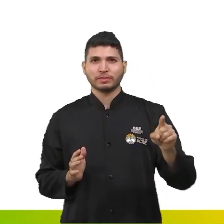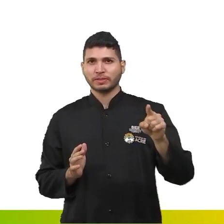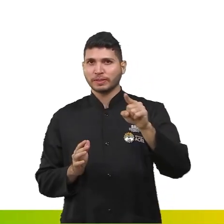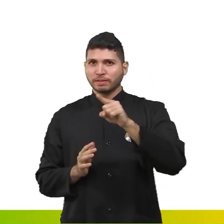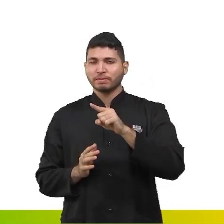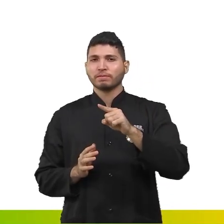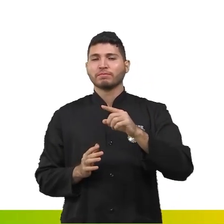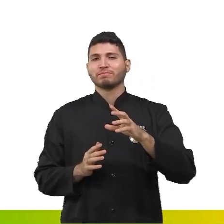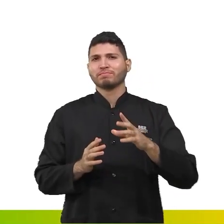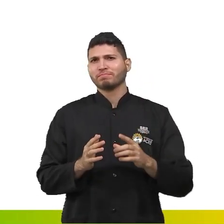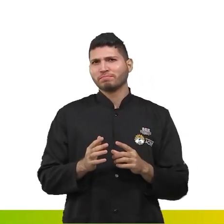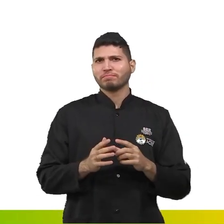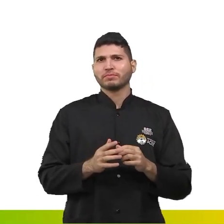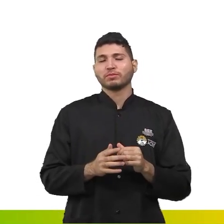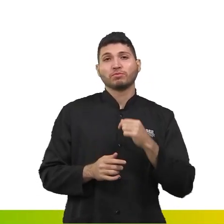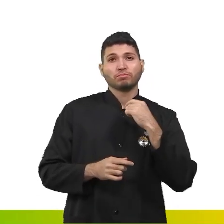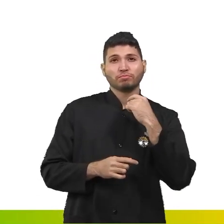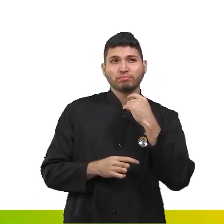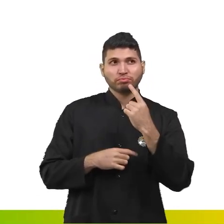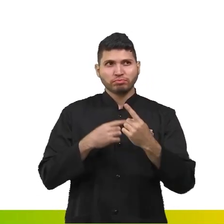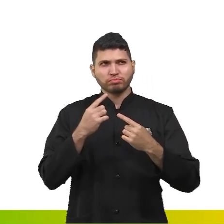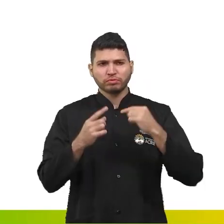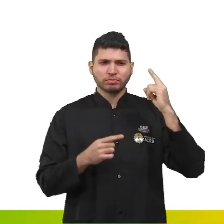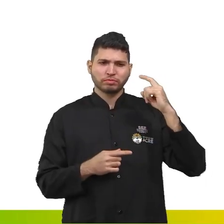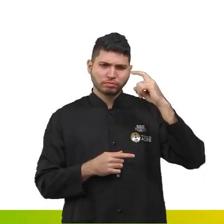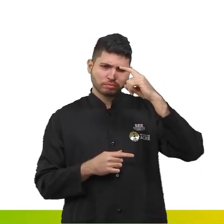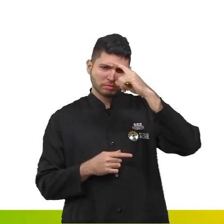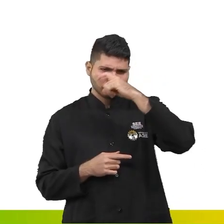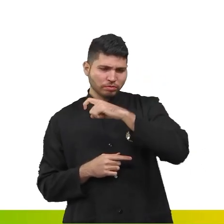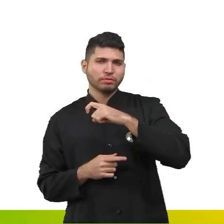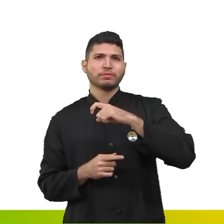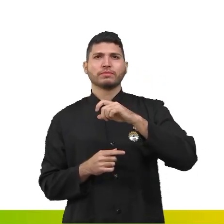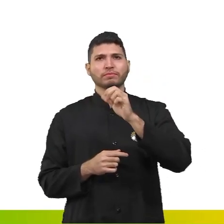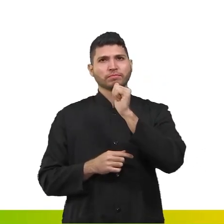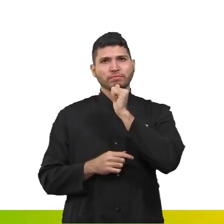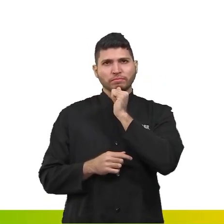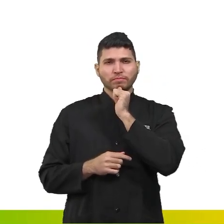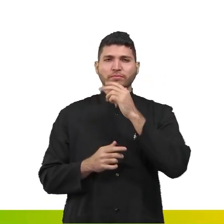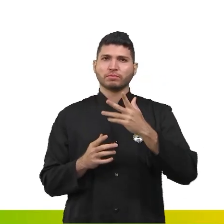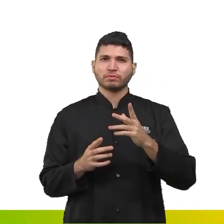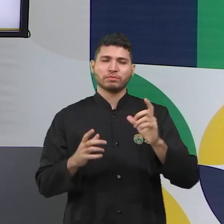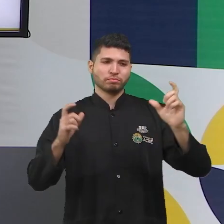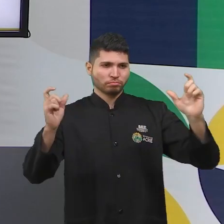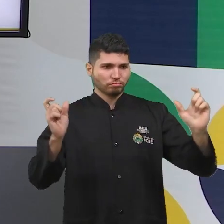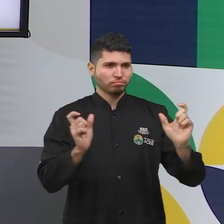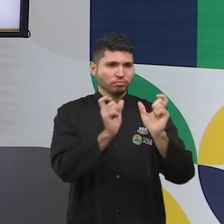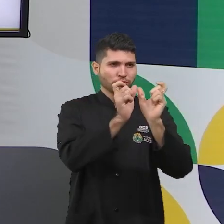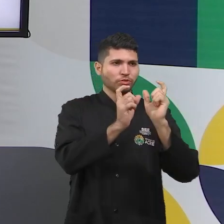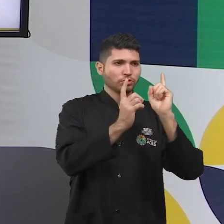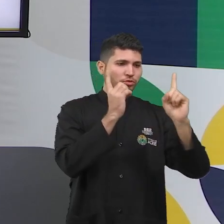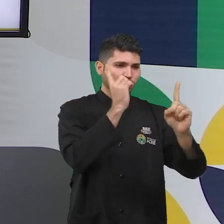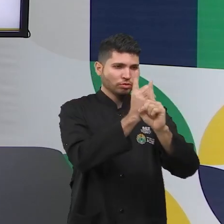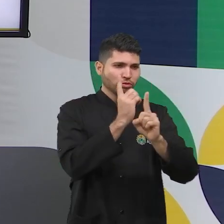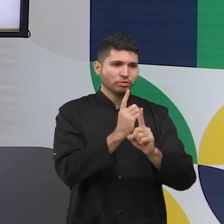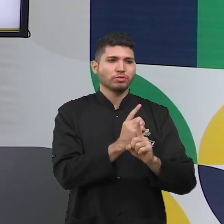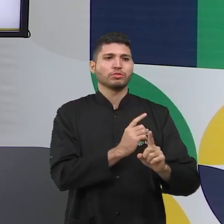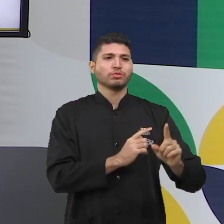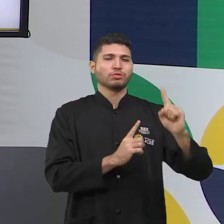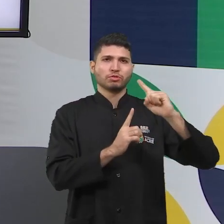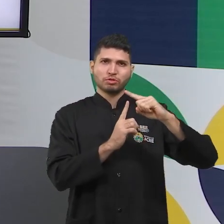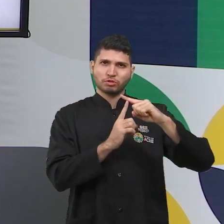têm bastante dificuldade é com essa questão de análise morfológica, identificação das classes